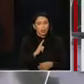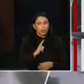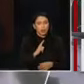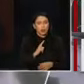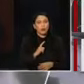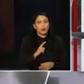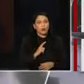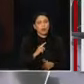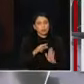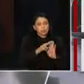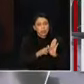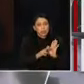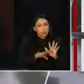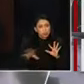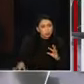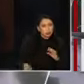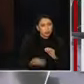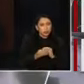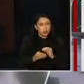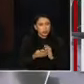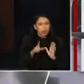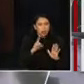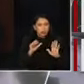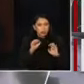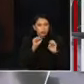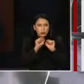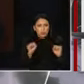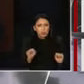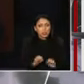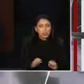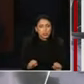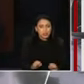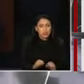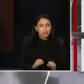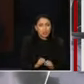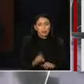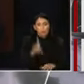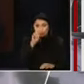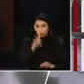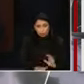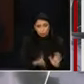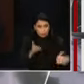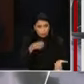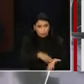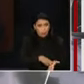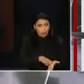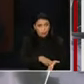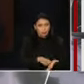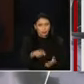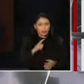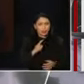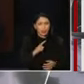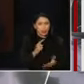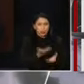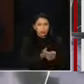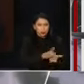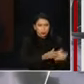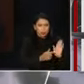subsidiariedade impõe essa sistemática na interpretação e aplicação do direito penal. No caso dos